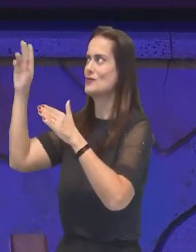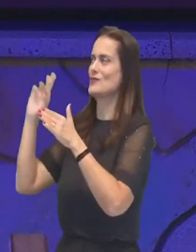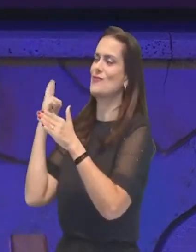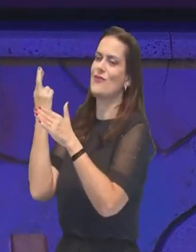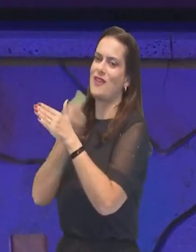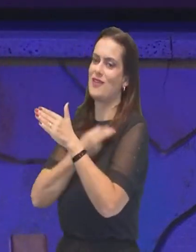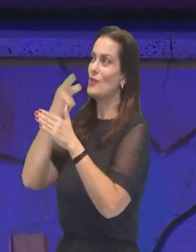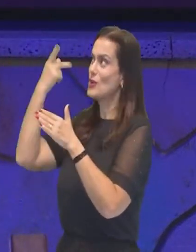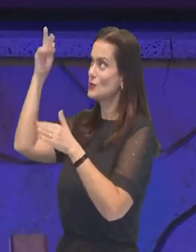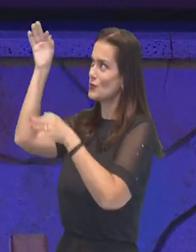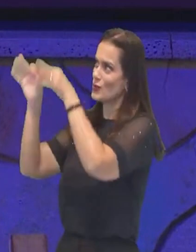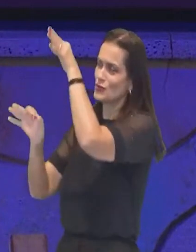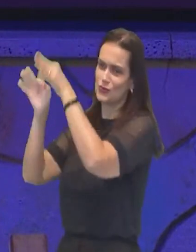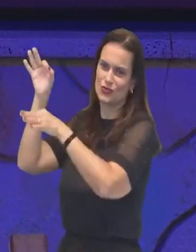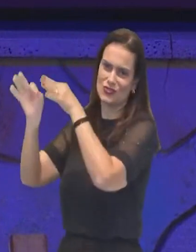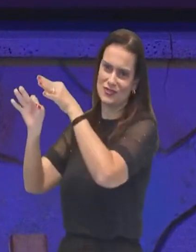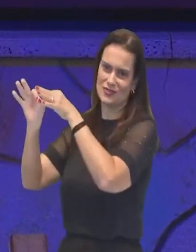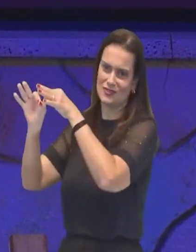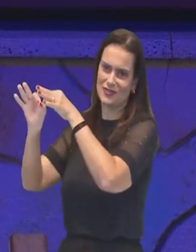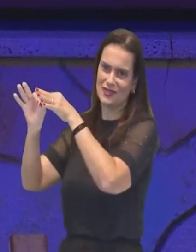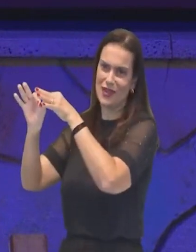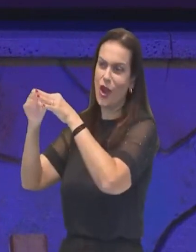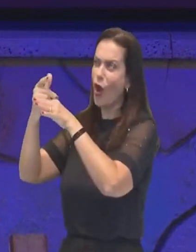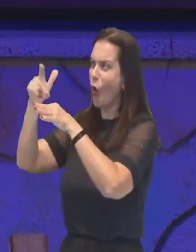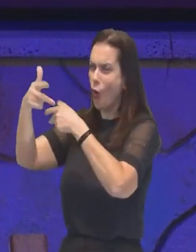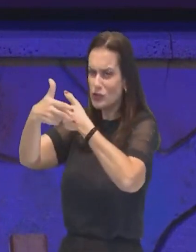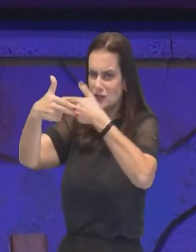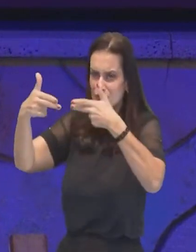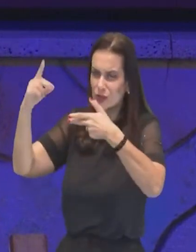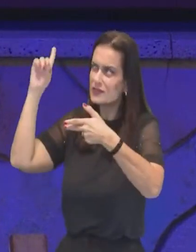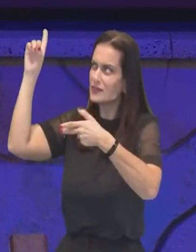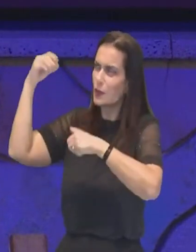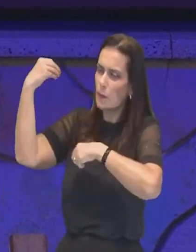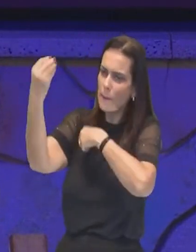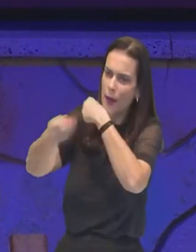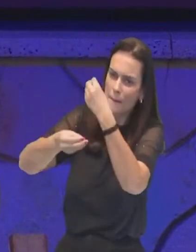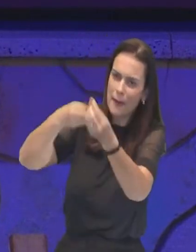justiça, e todas as demais coisas vos serão